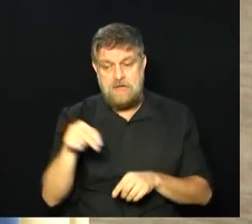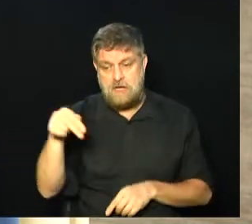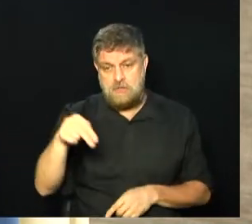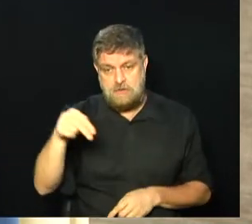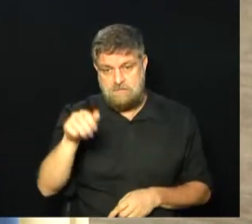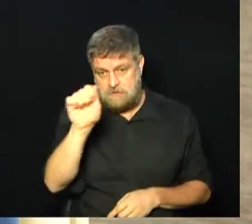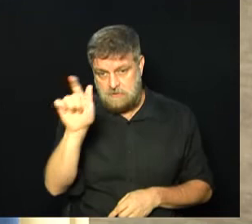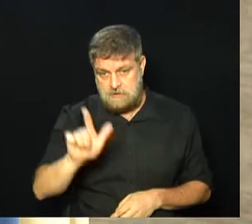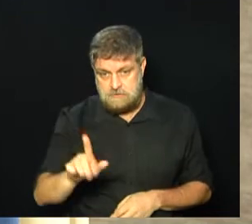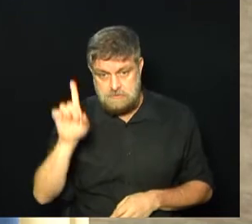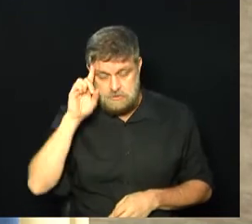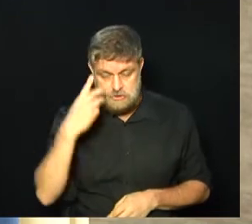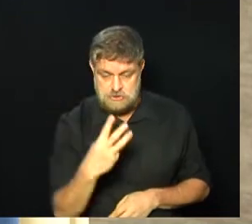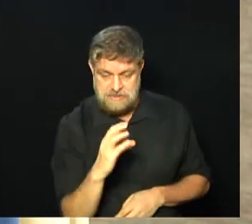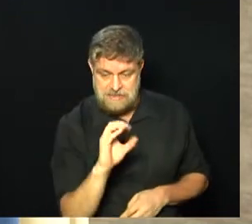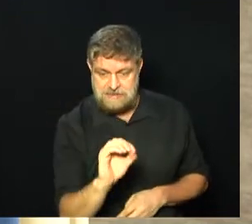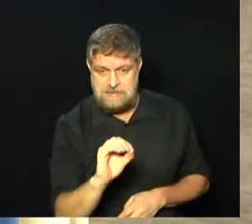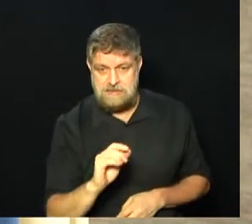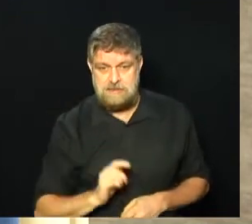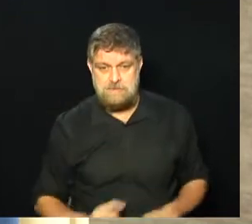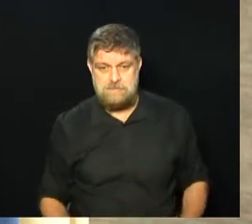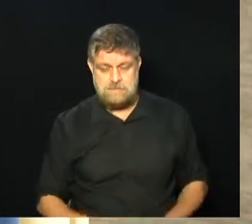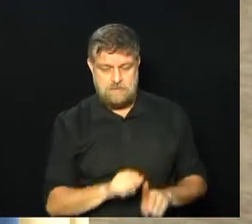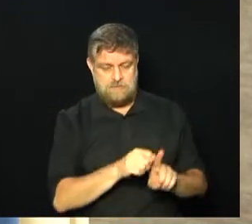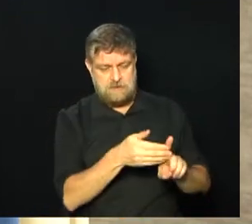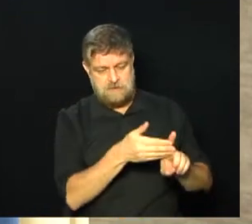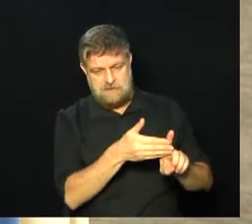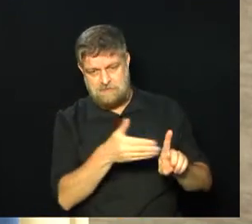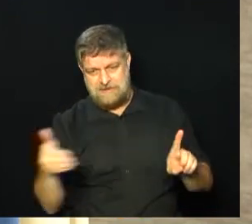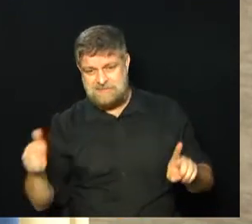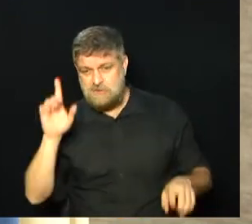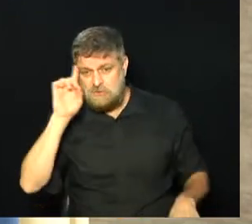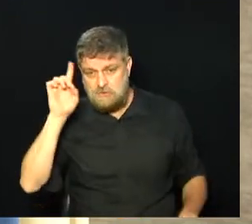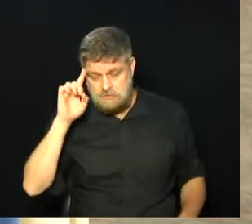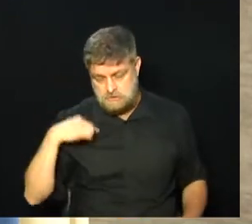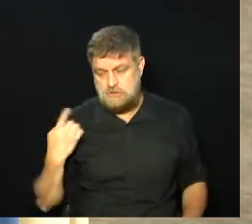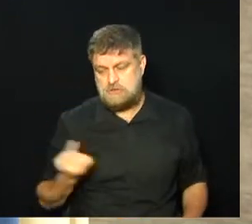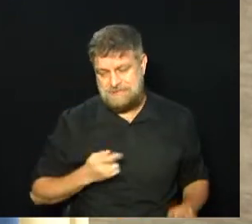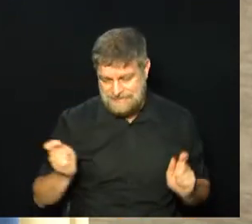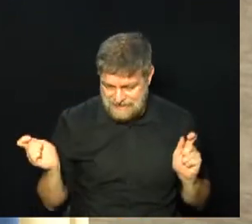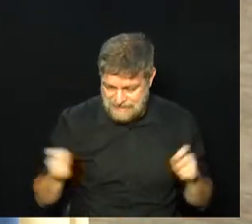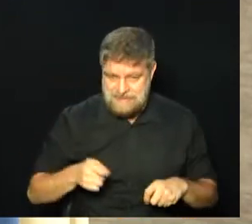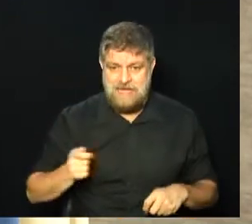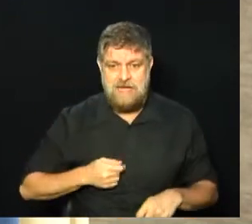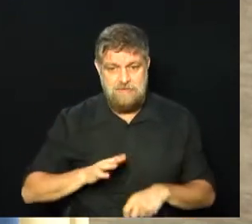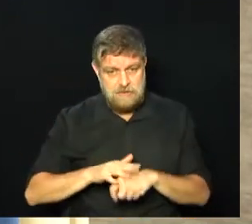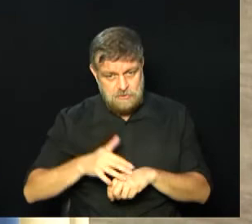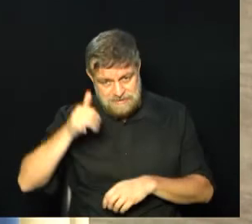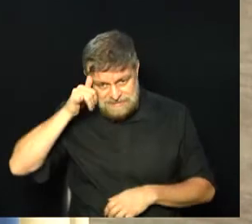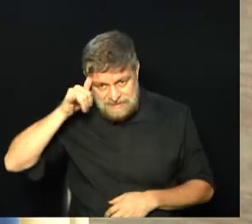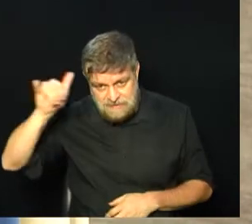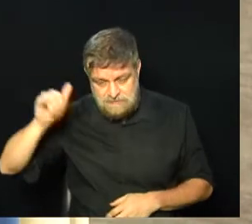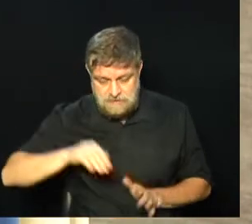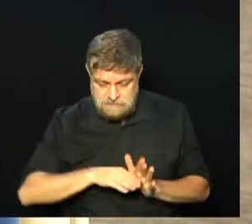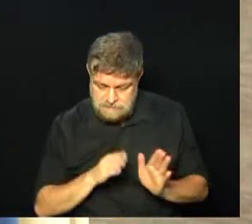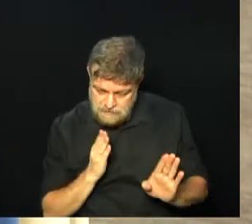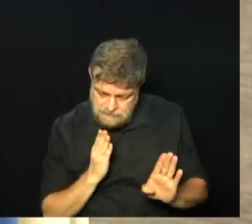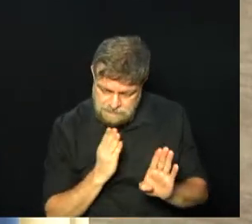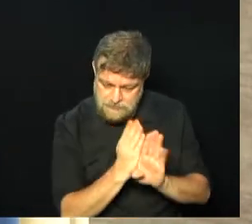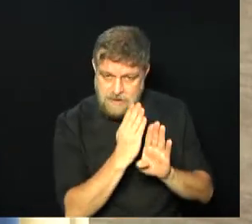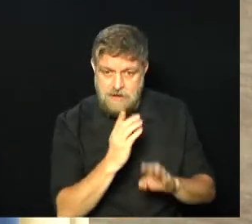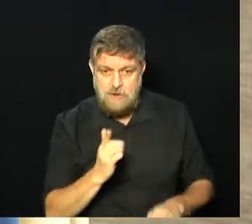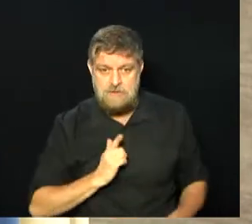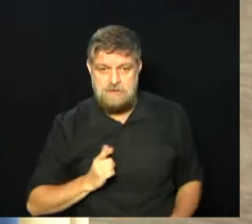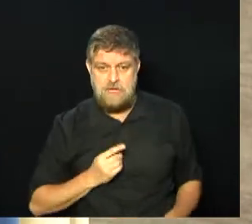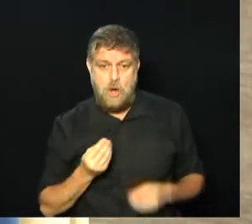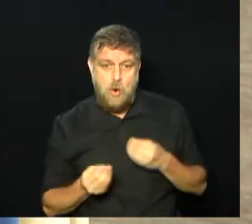dia 30, mas todo o mês ou todo dia é dia de se prevenir, de se precaver, de fazer um diagnóstico precoce ou de